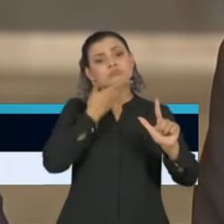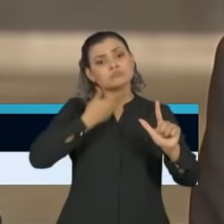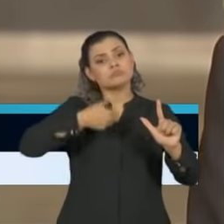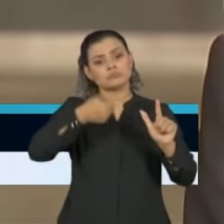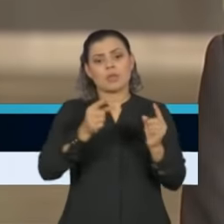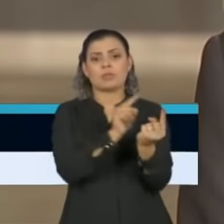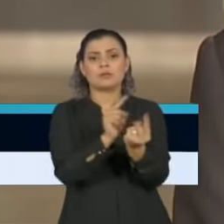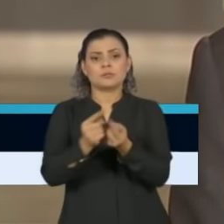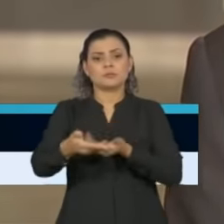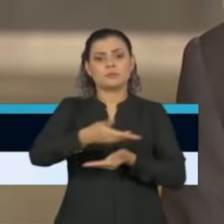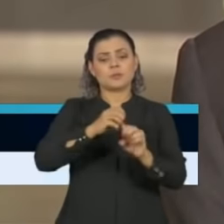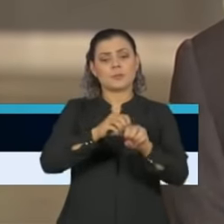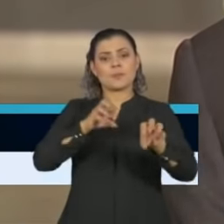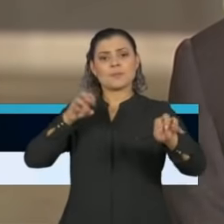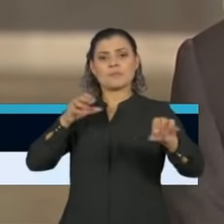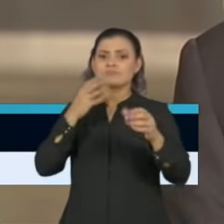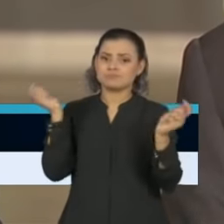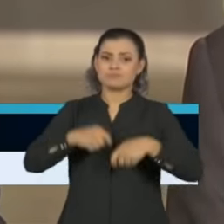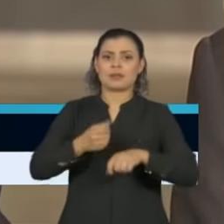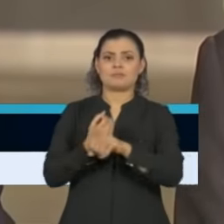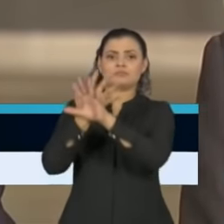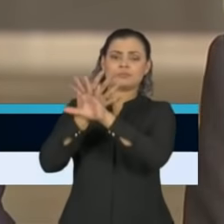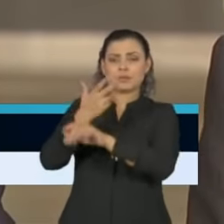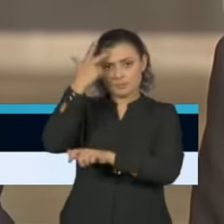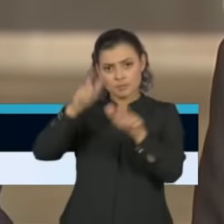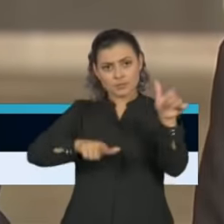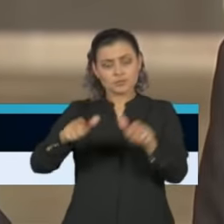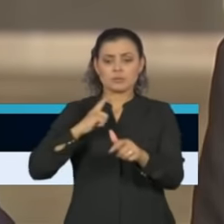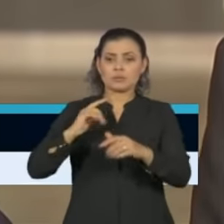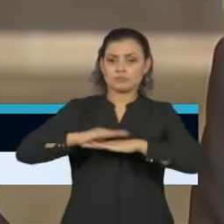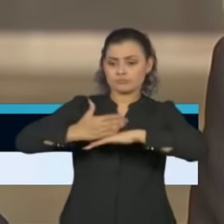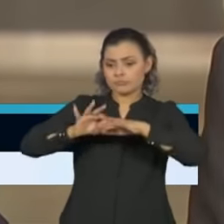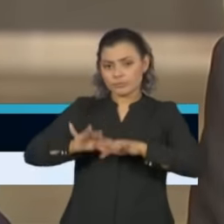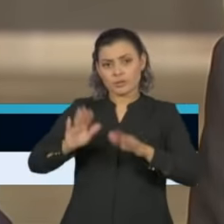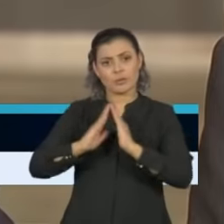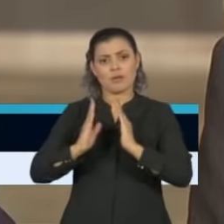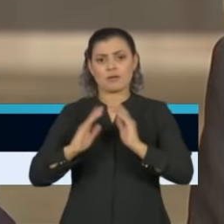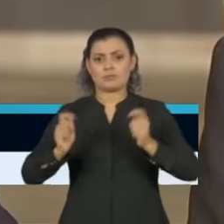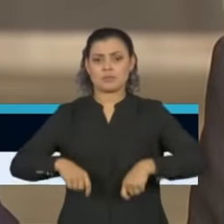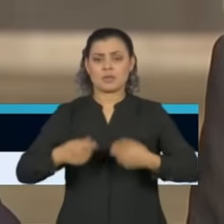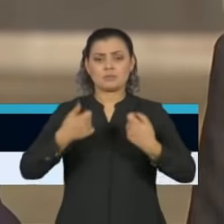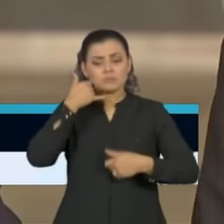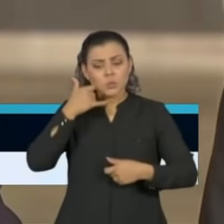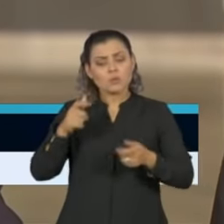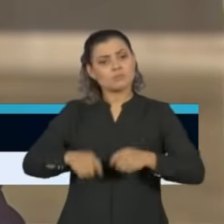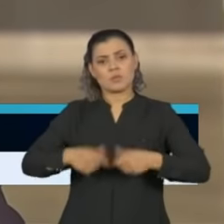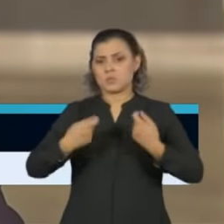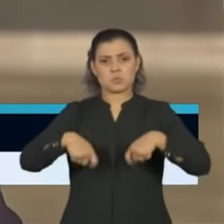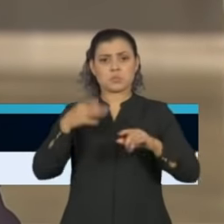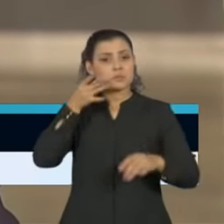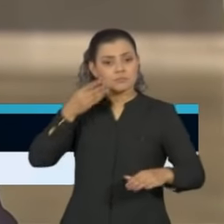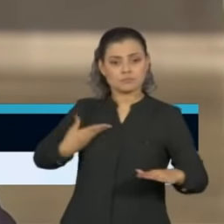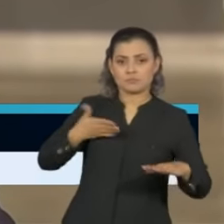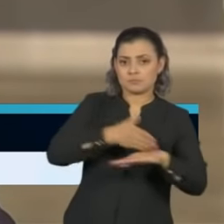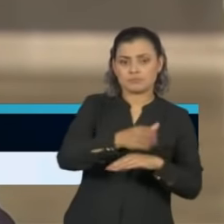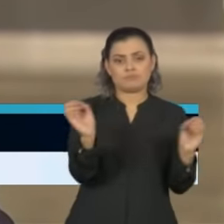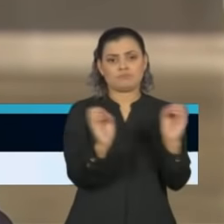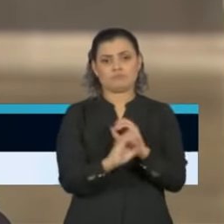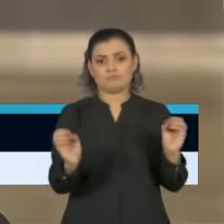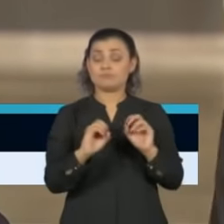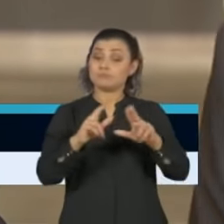condições de atendimento à distância da população através dos seus computadores e dos seus celulares, não deixando evidentemente à